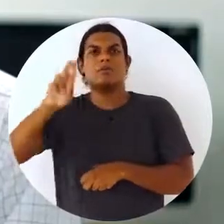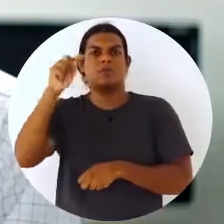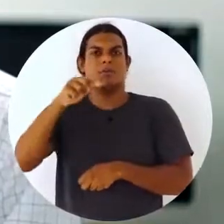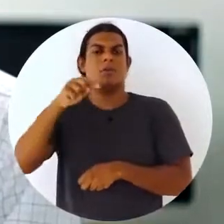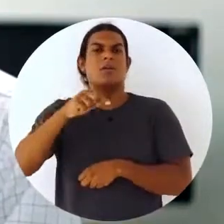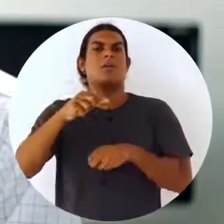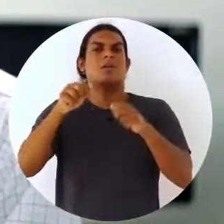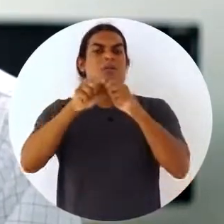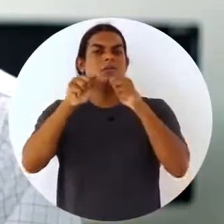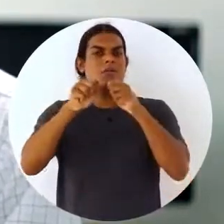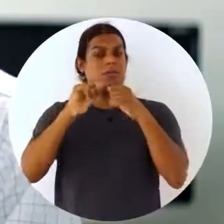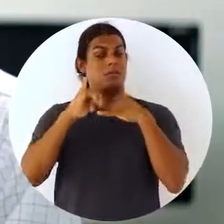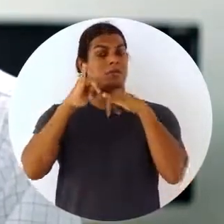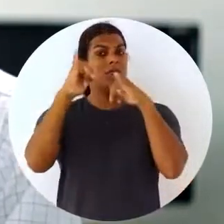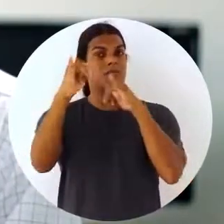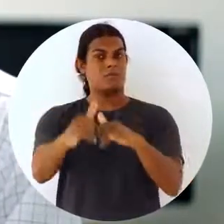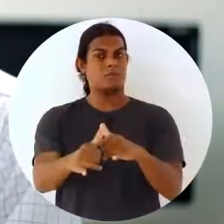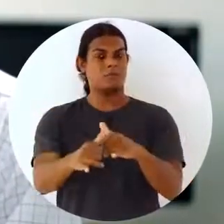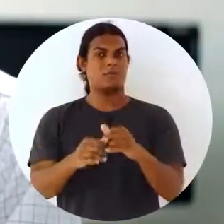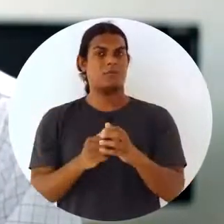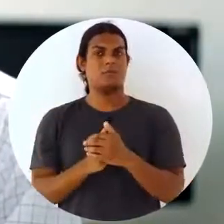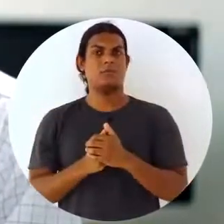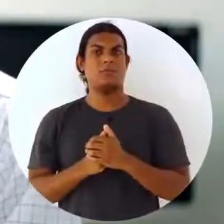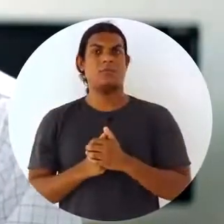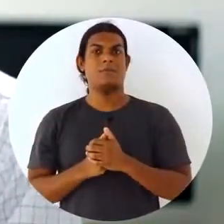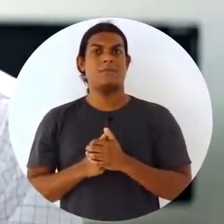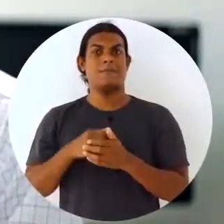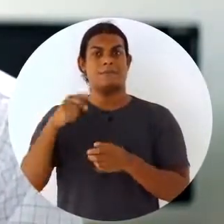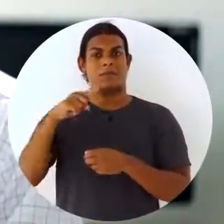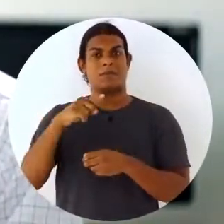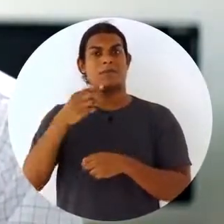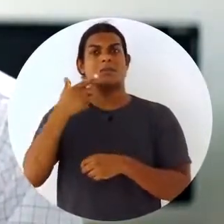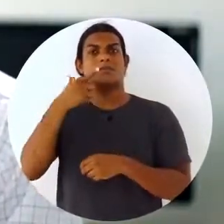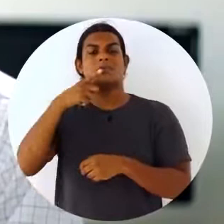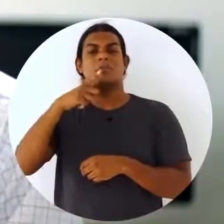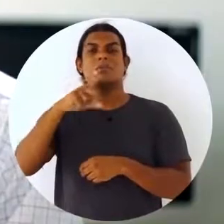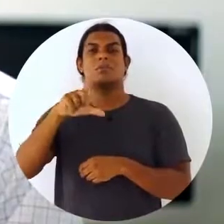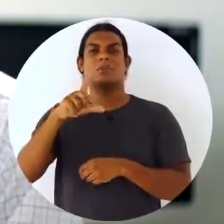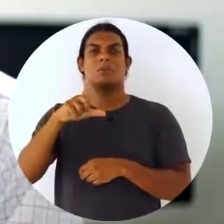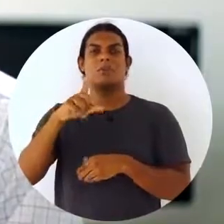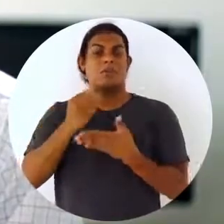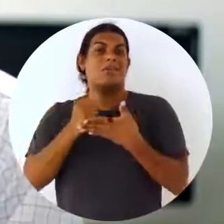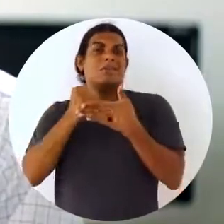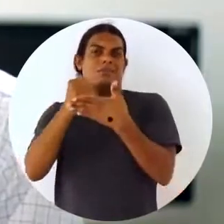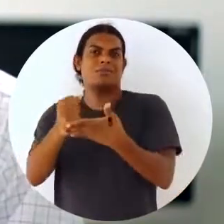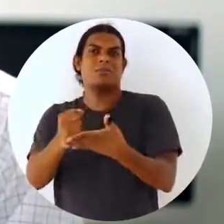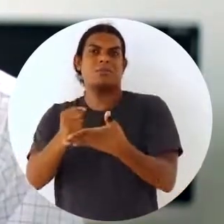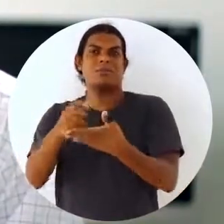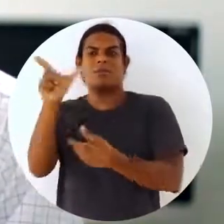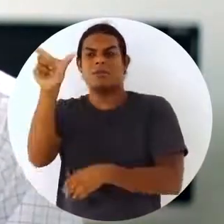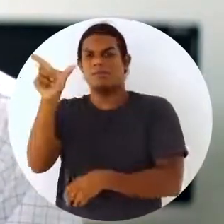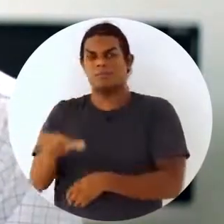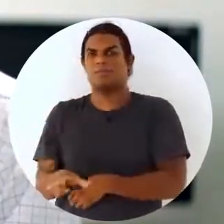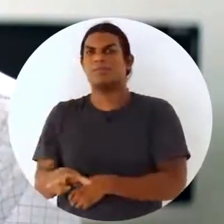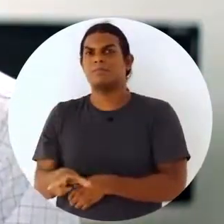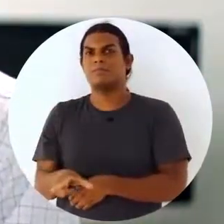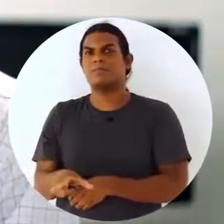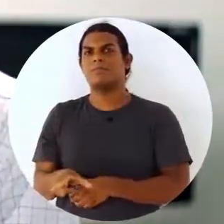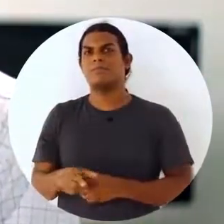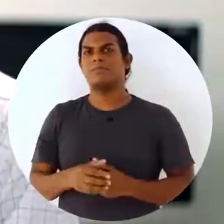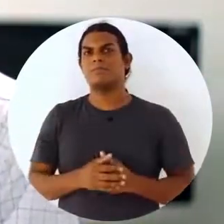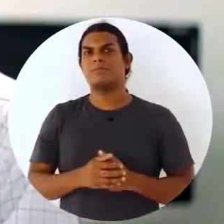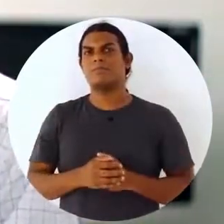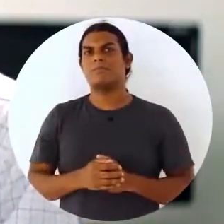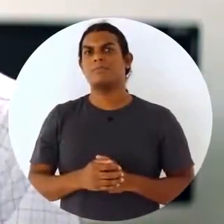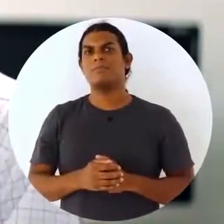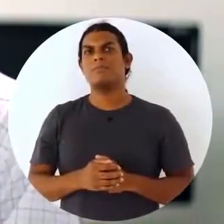obra lá disponível, efetivamente ela tem um ganho e isso permita com que o usuário, ele de fato